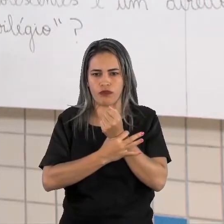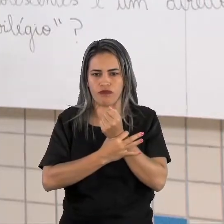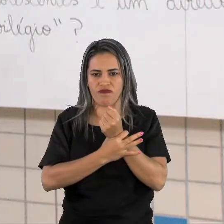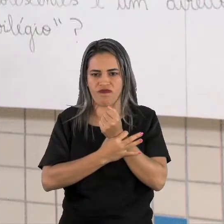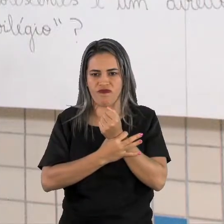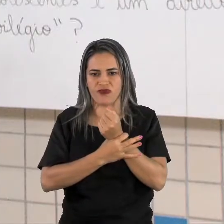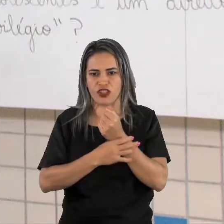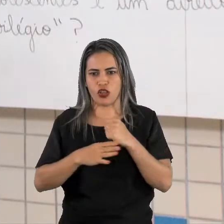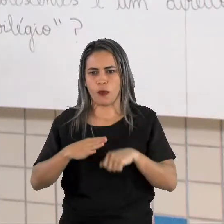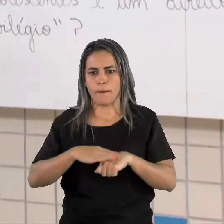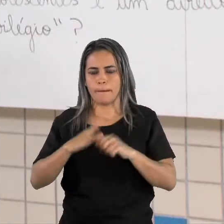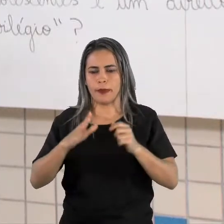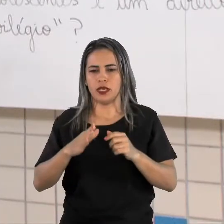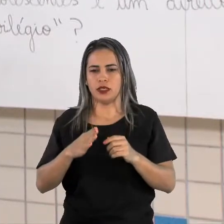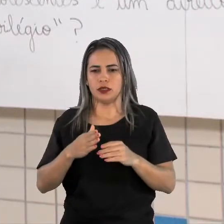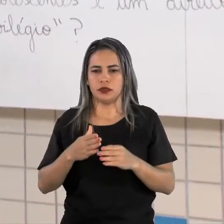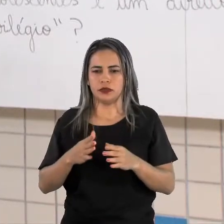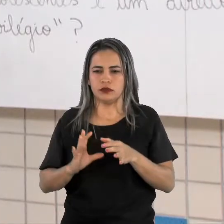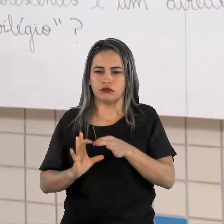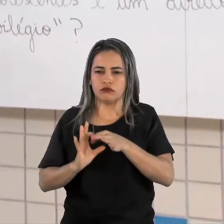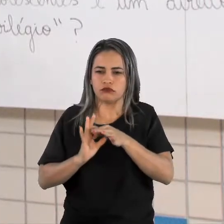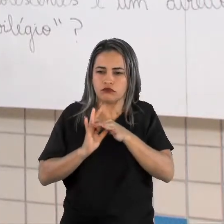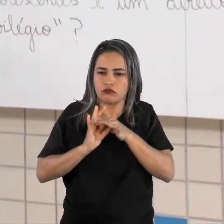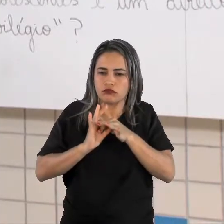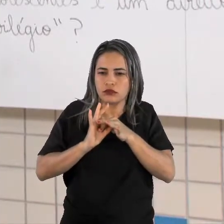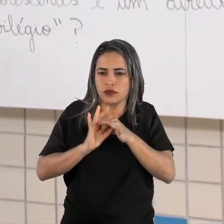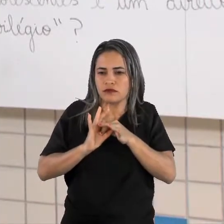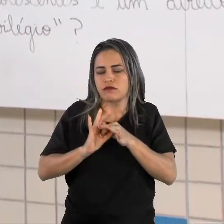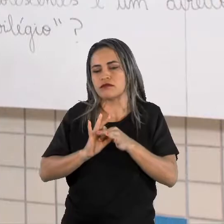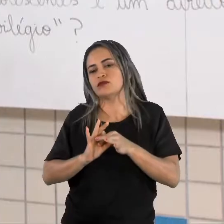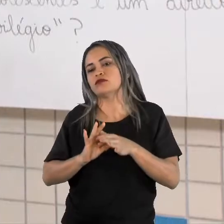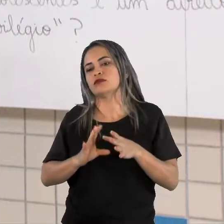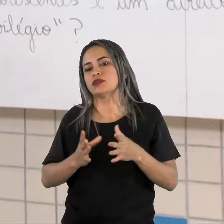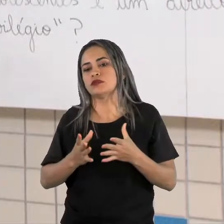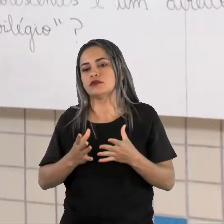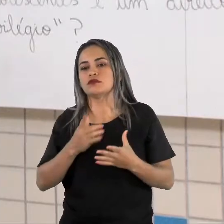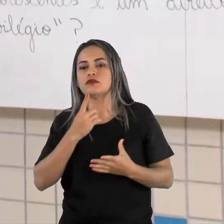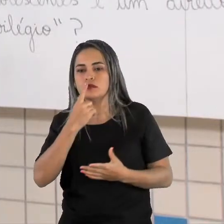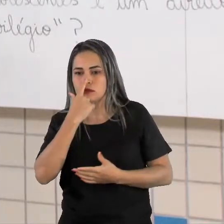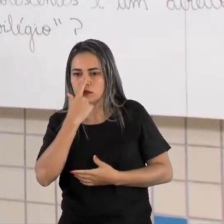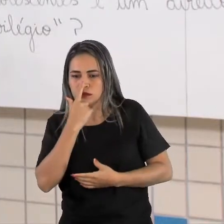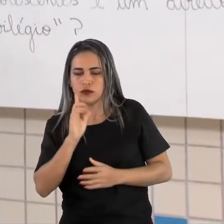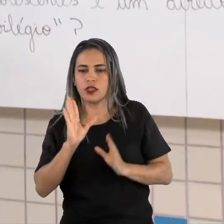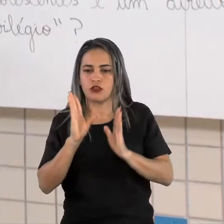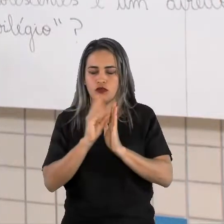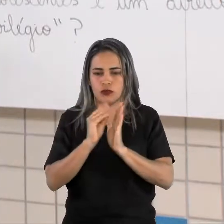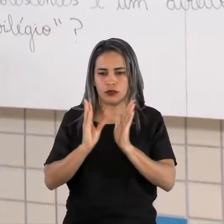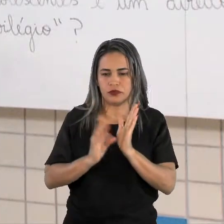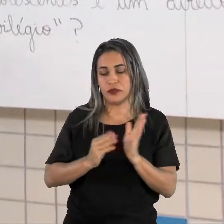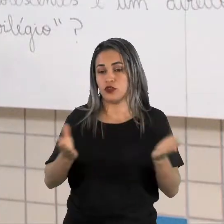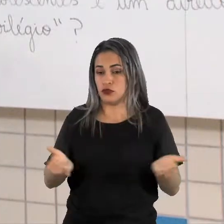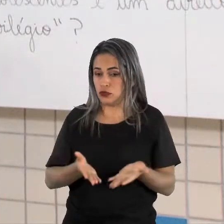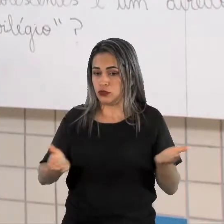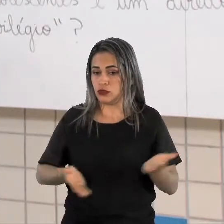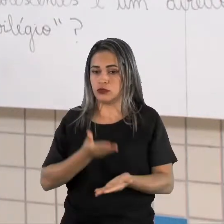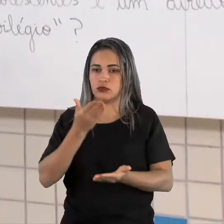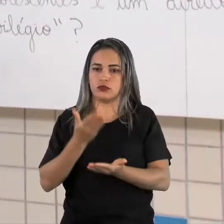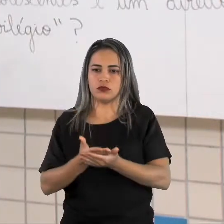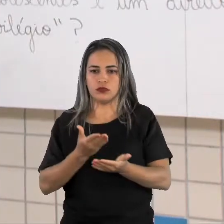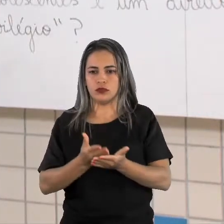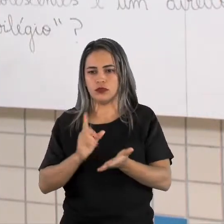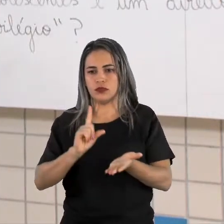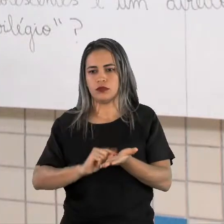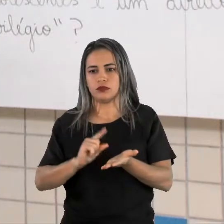com mais afinco, né, a respeito dos conteúdos. Então, hoje nós vamos estudar um pouquinho mais sobre o artigo